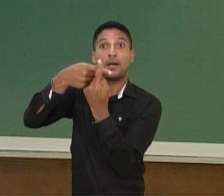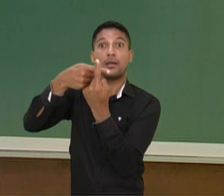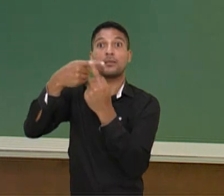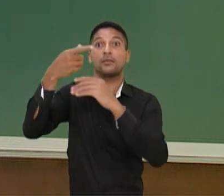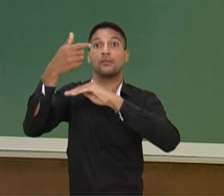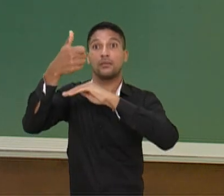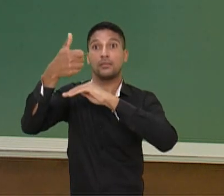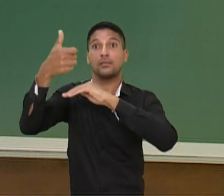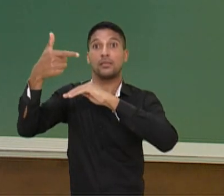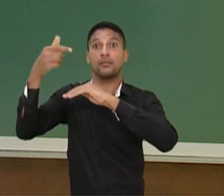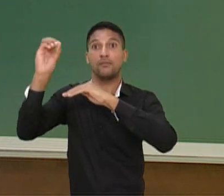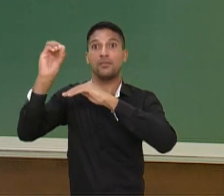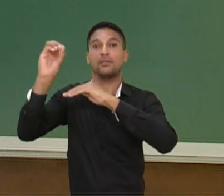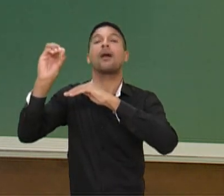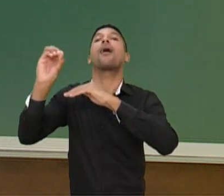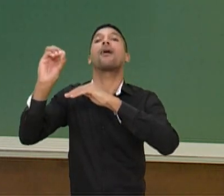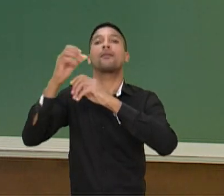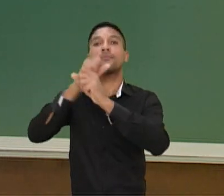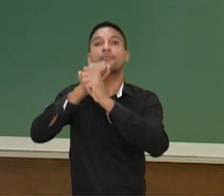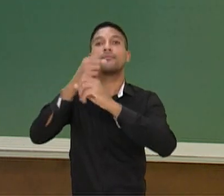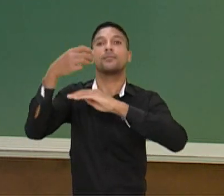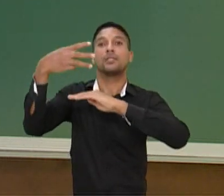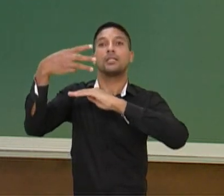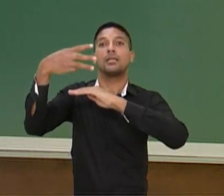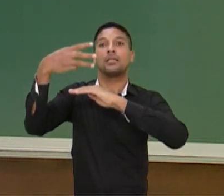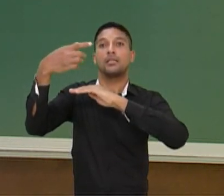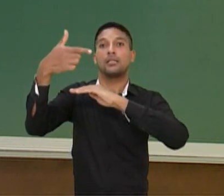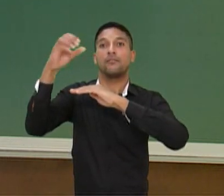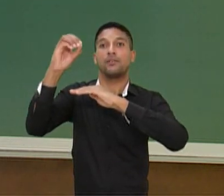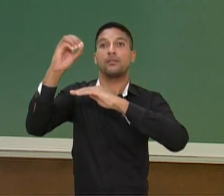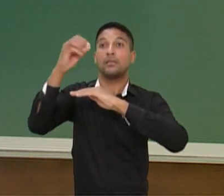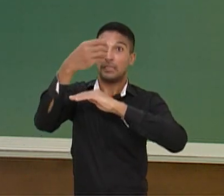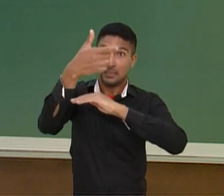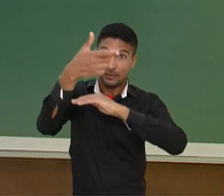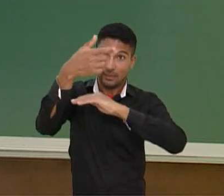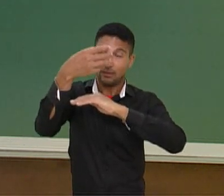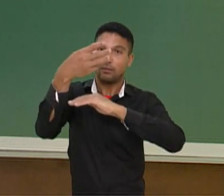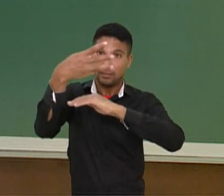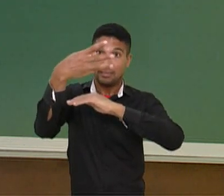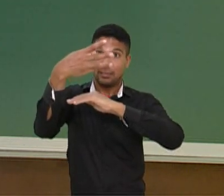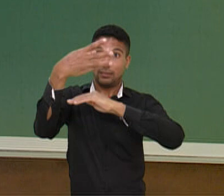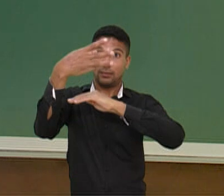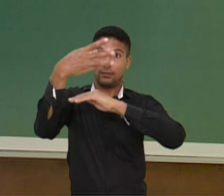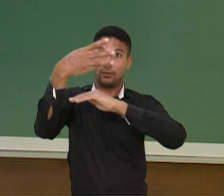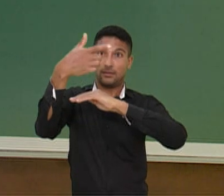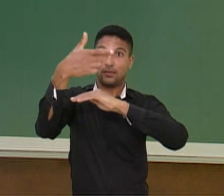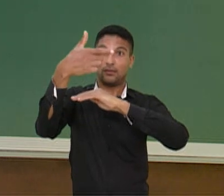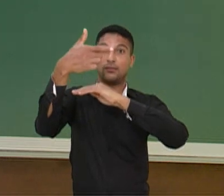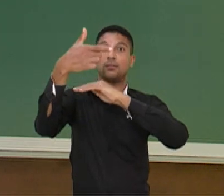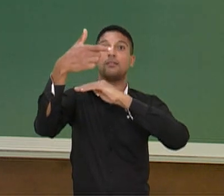dá? 320. 320 mais 130,